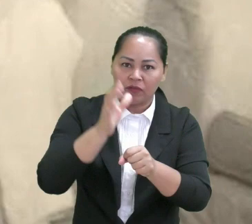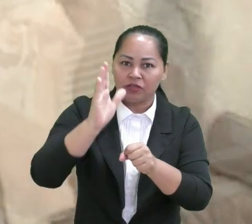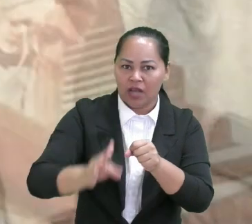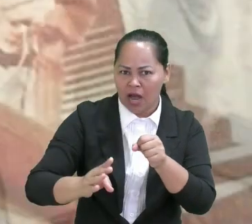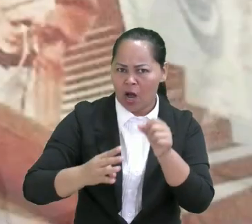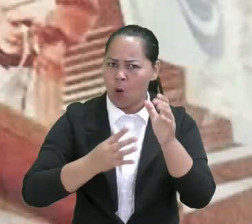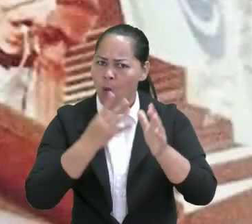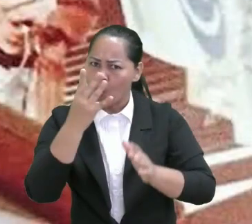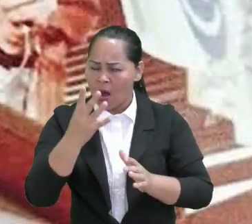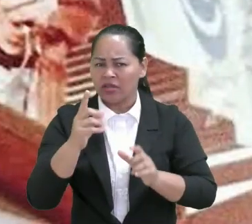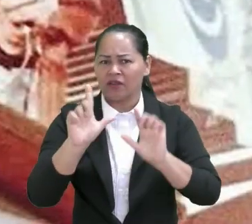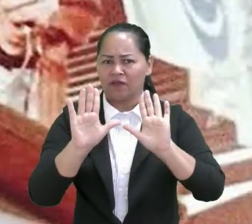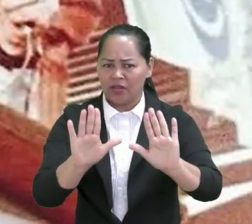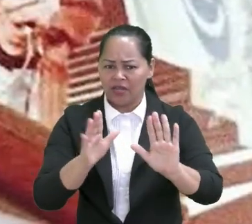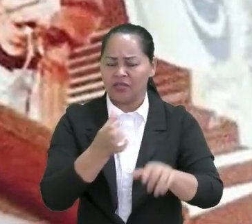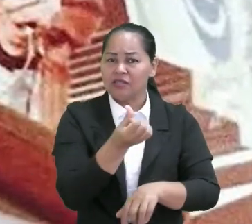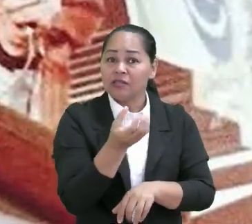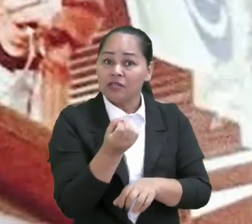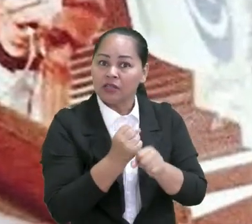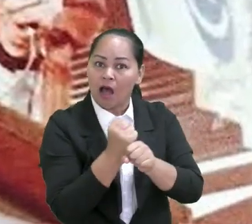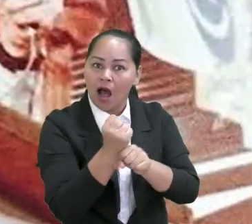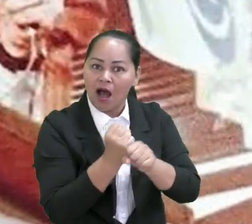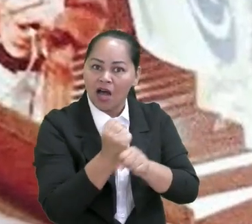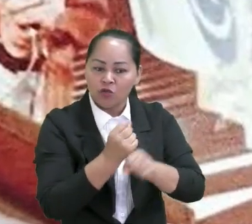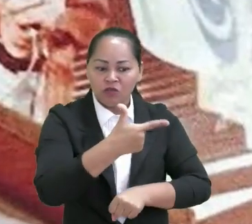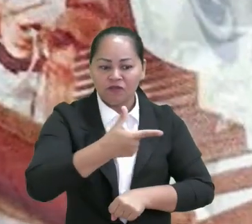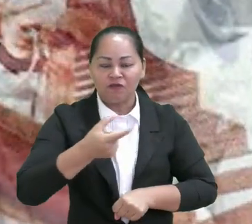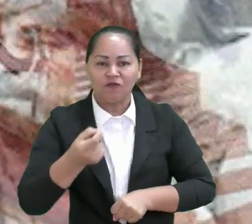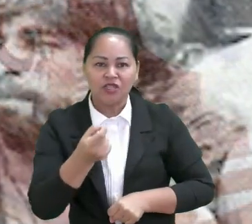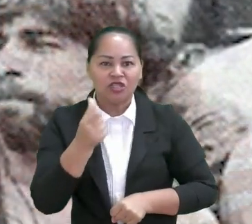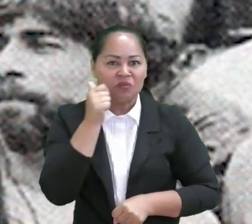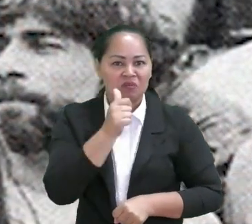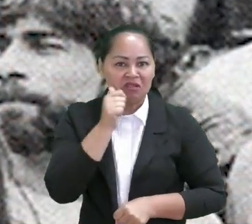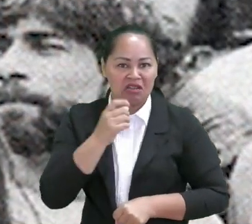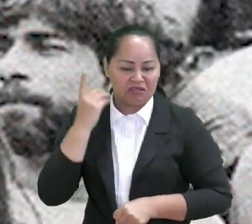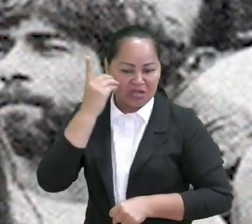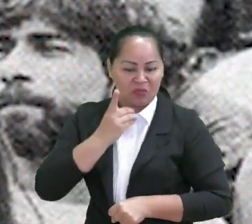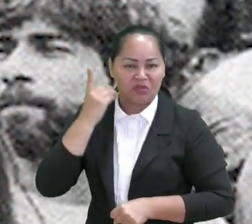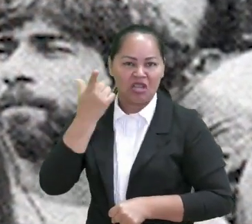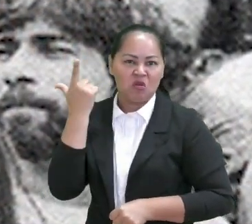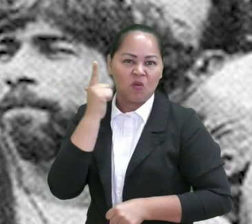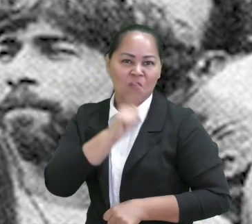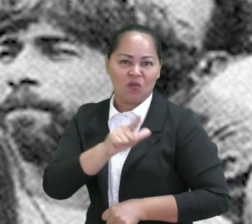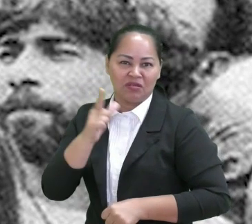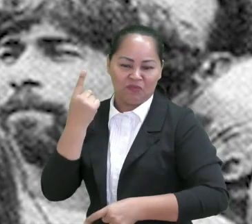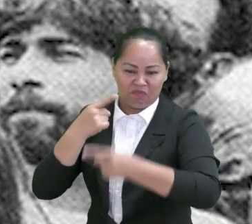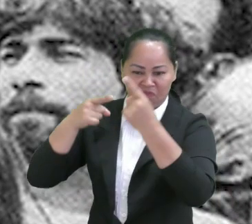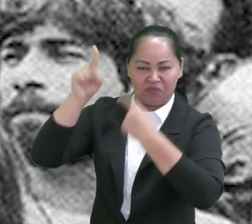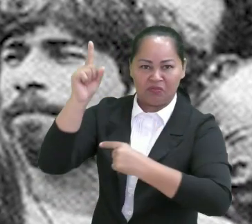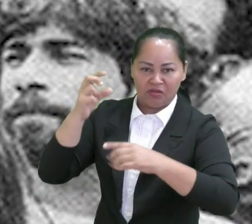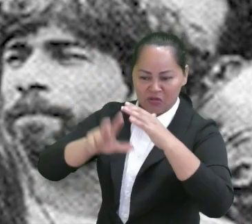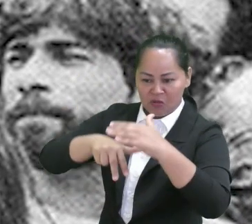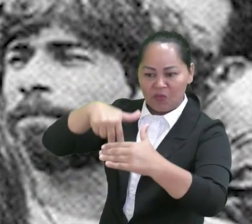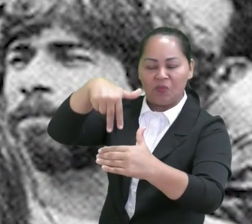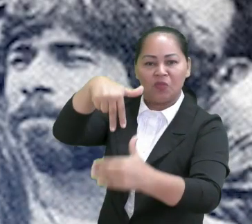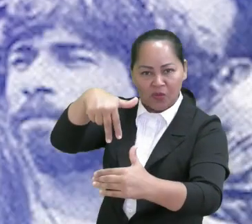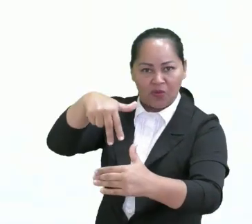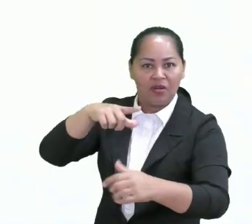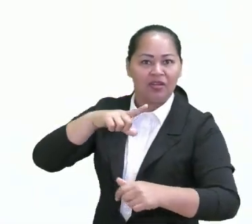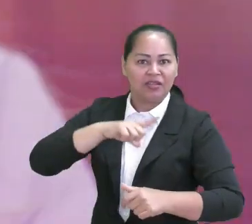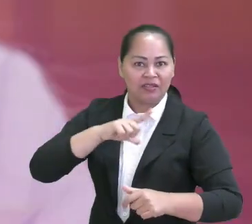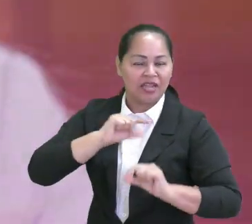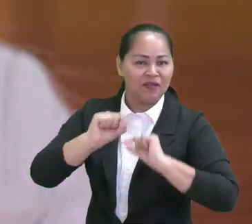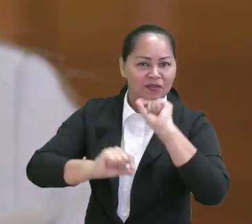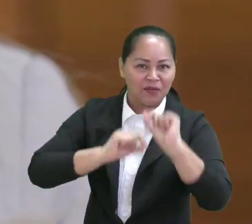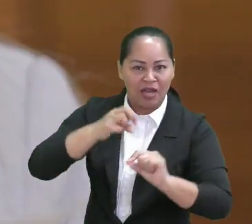legislatura. Em seis décadas, 20 deputadas conquistaram o direito legítimo de entrar no plenário. Entre elas, a